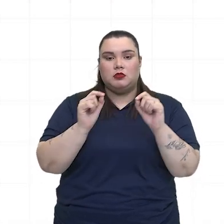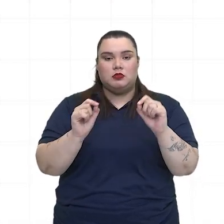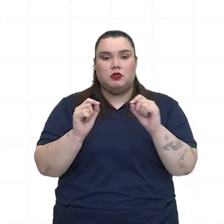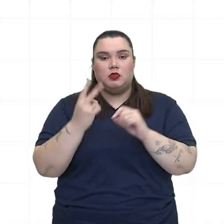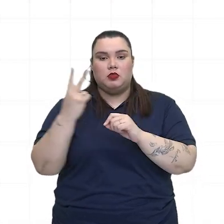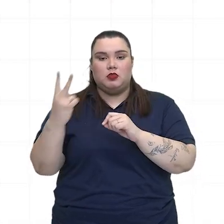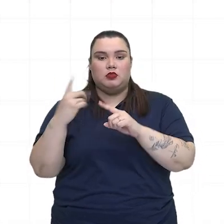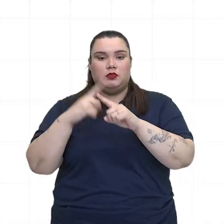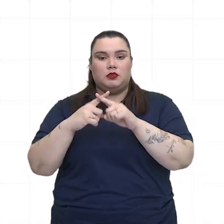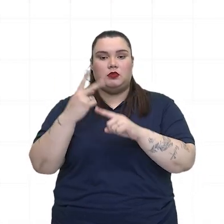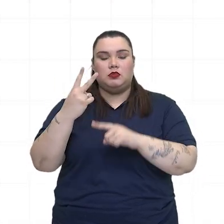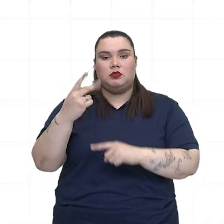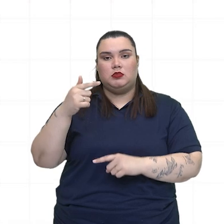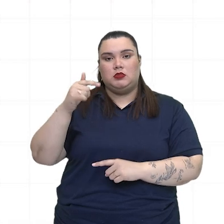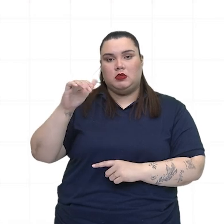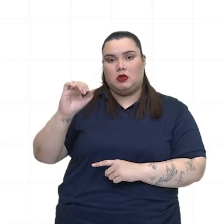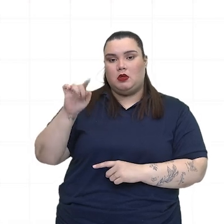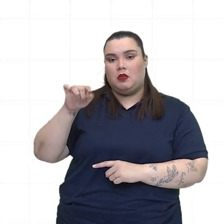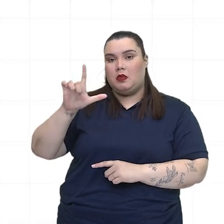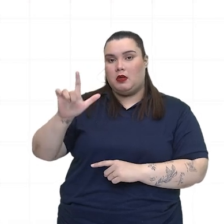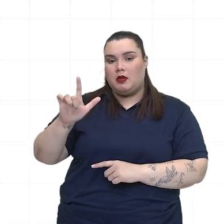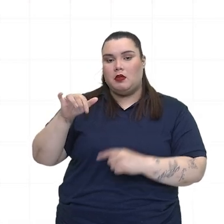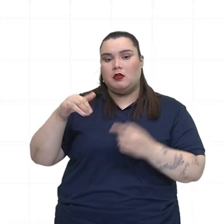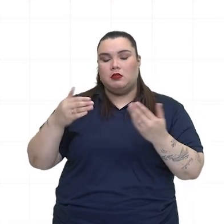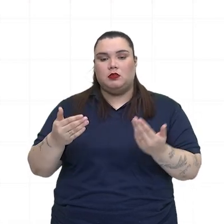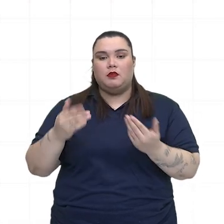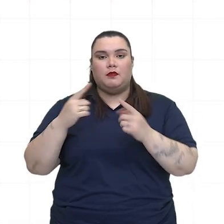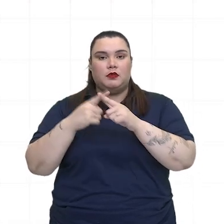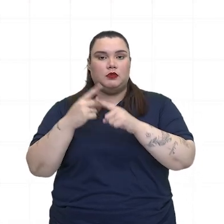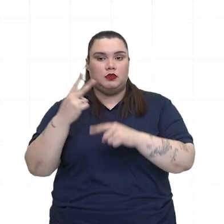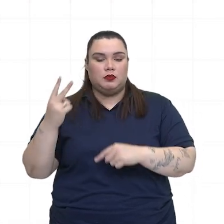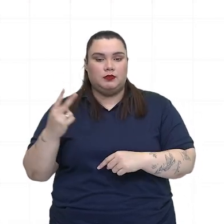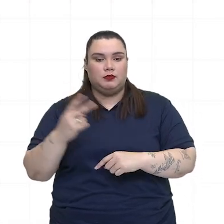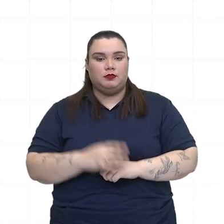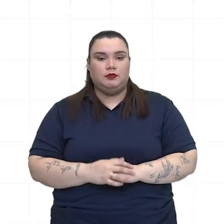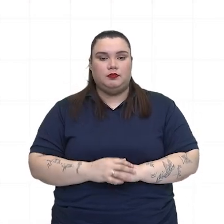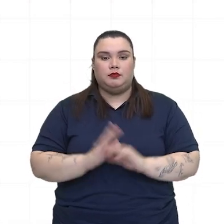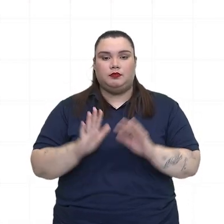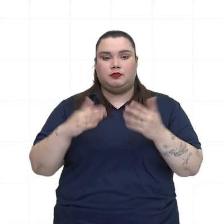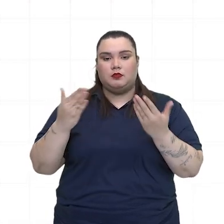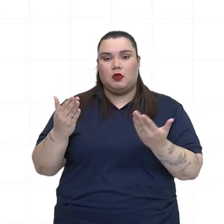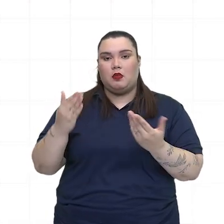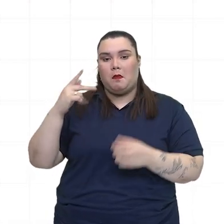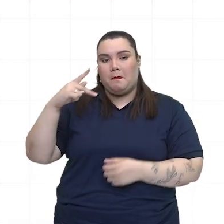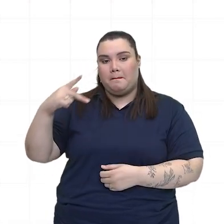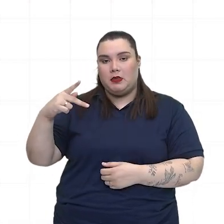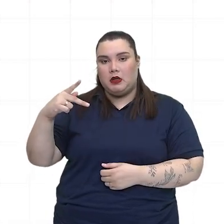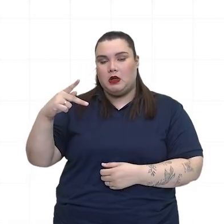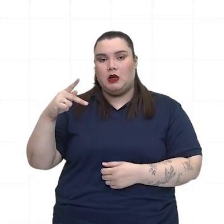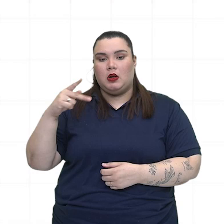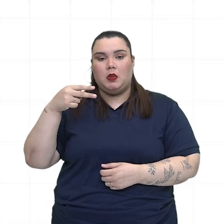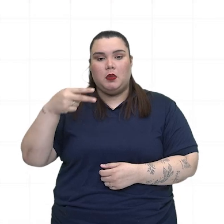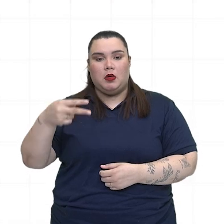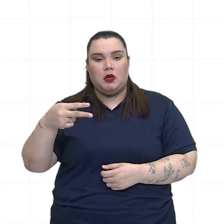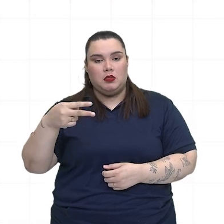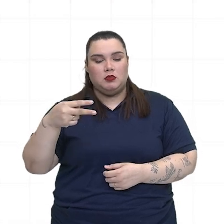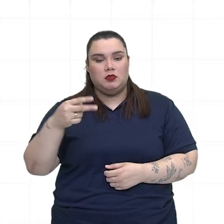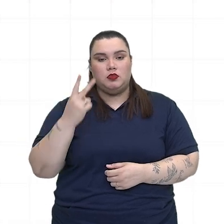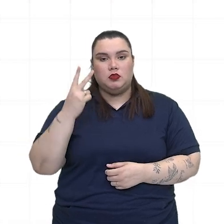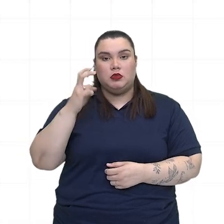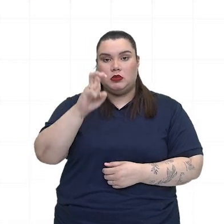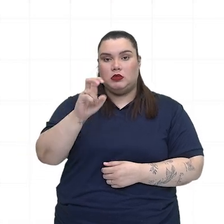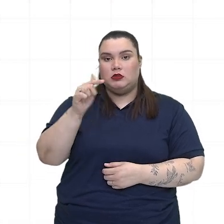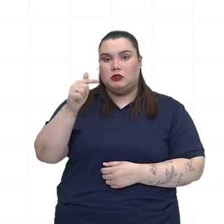largura, que mede 270, que também será multiplicado por 2. Ou seja, o perímetro vai ser igual, 2